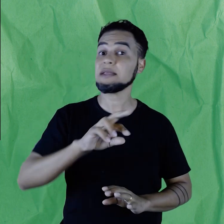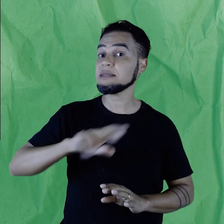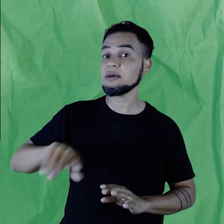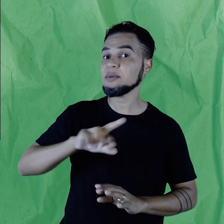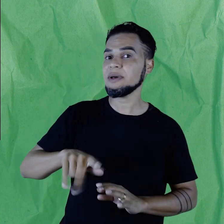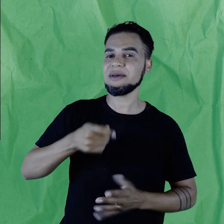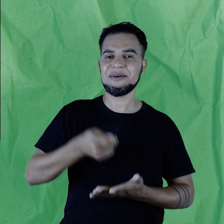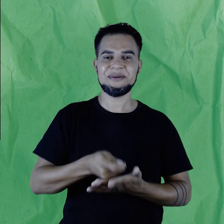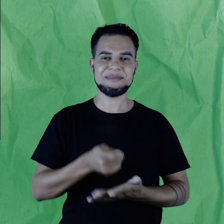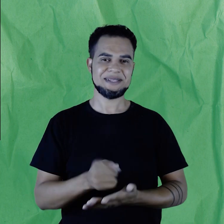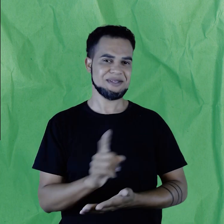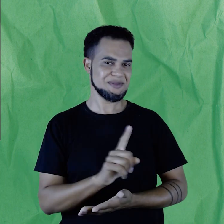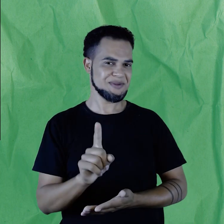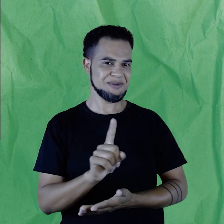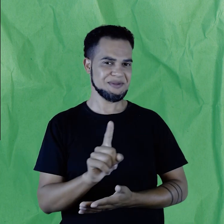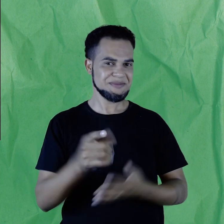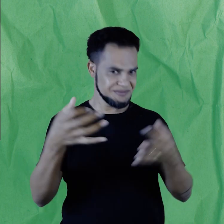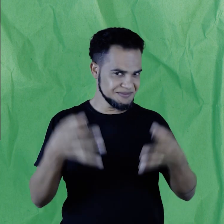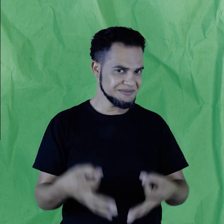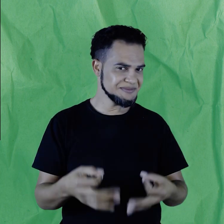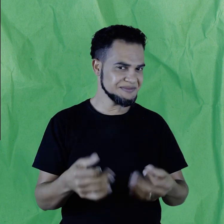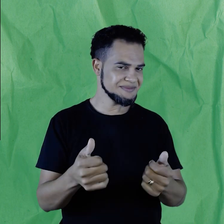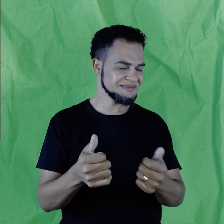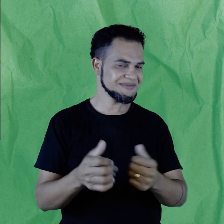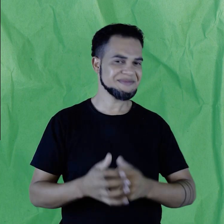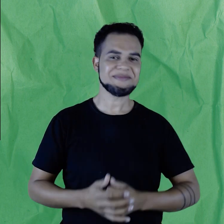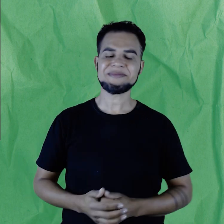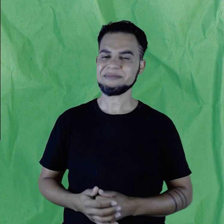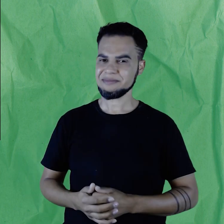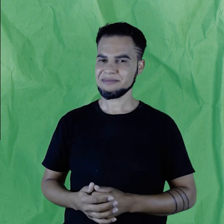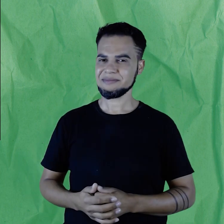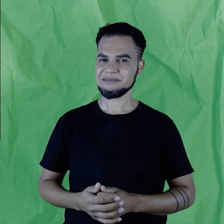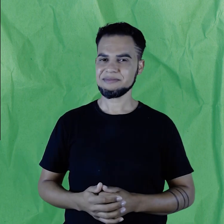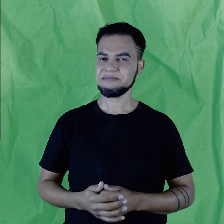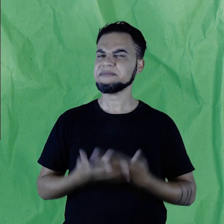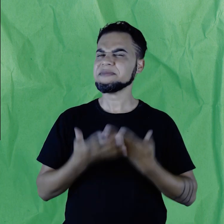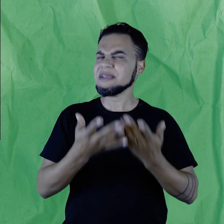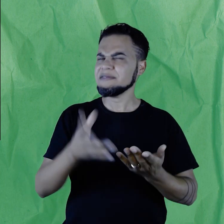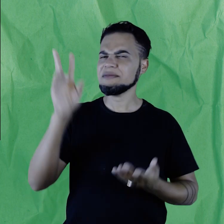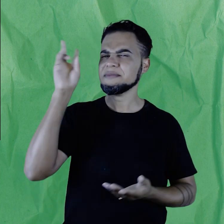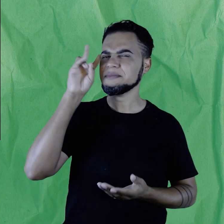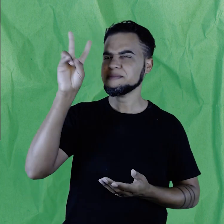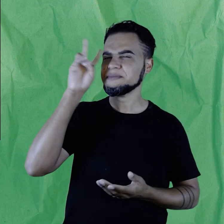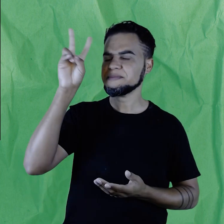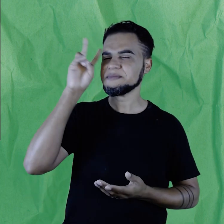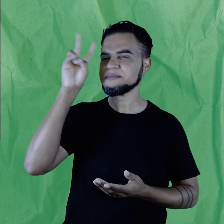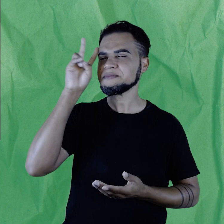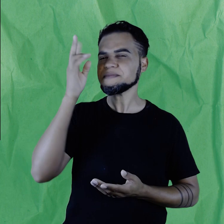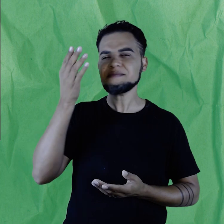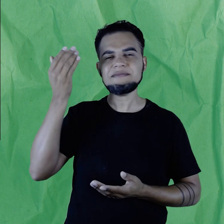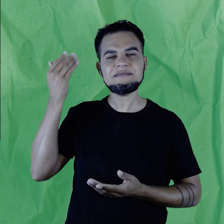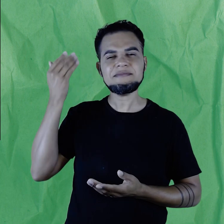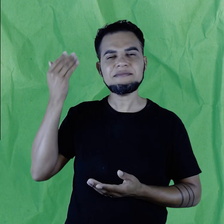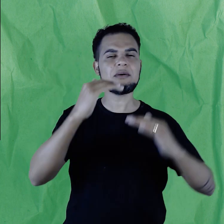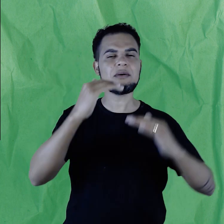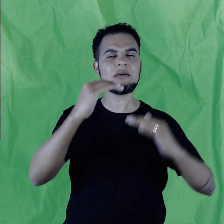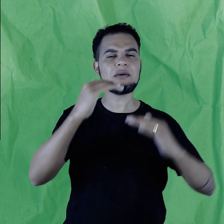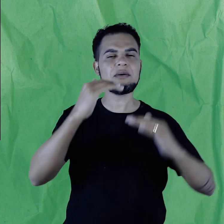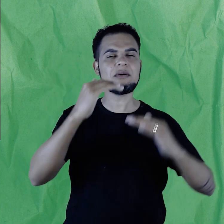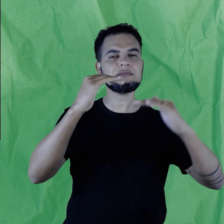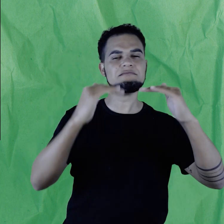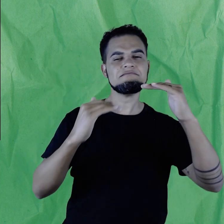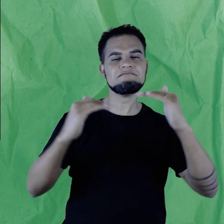é obrigatório, certinho? Vamos puxar pela memória aqui quais são